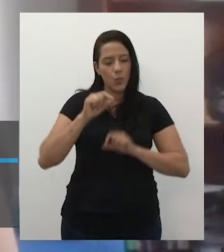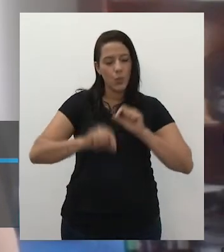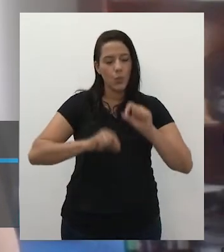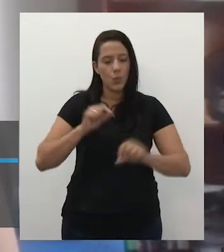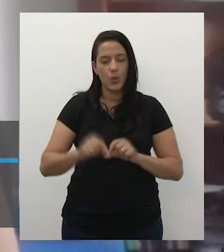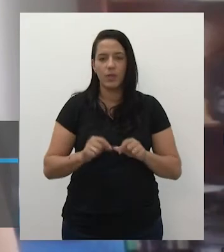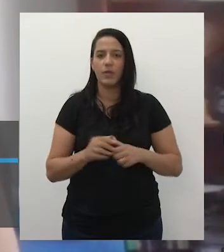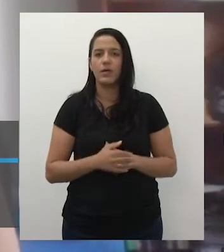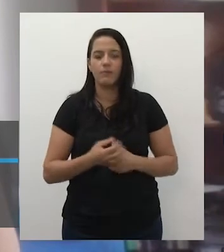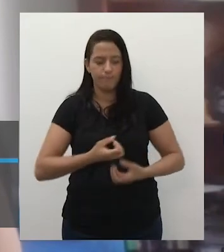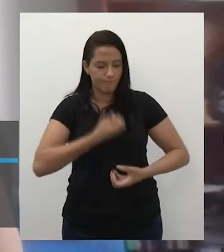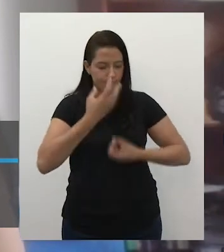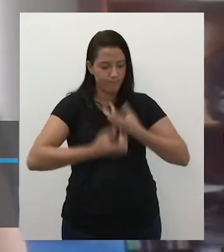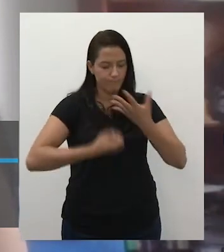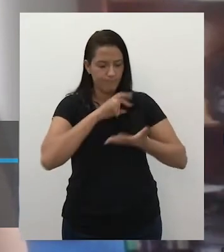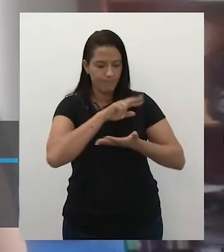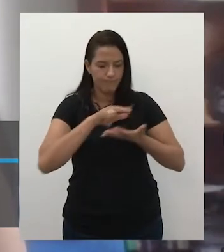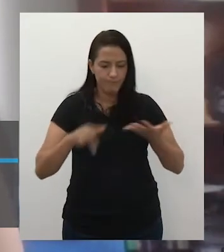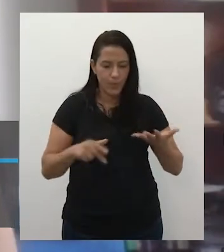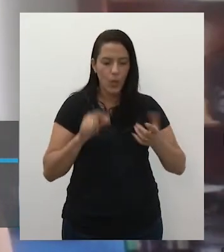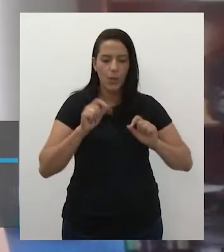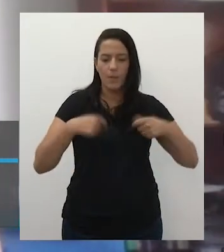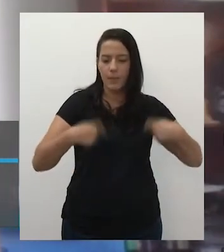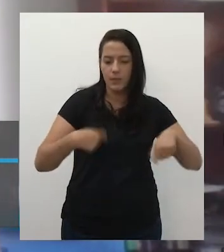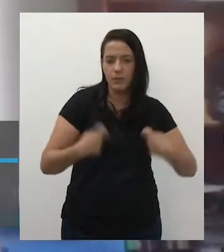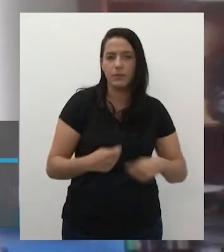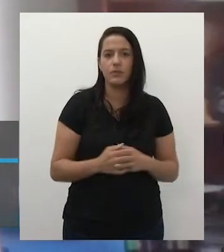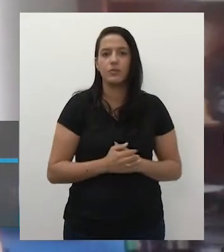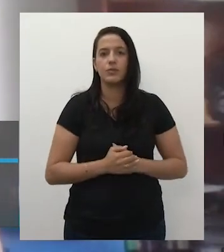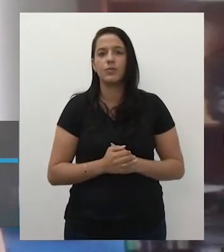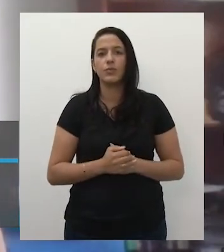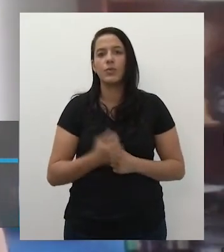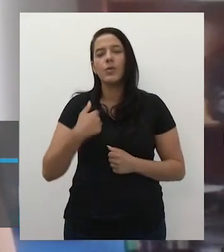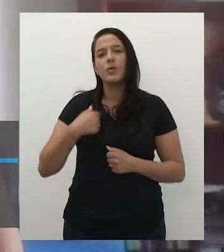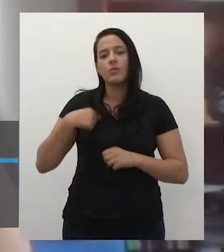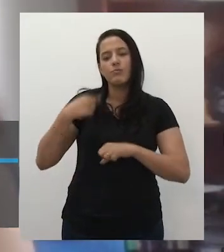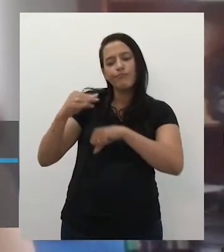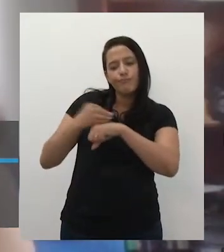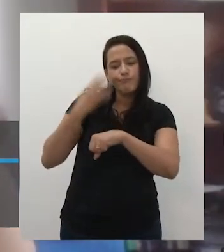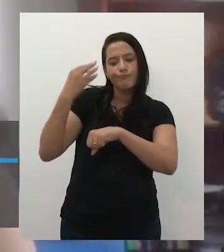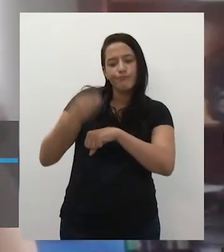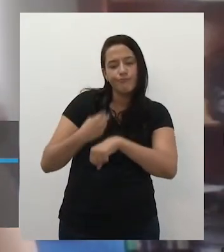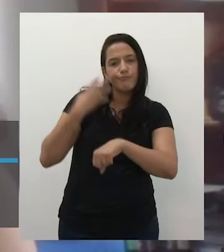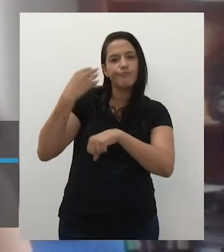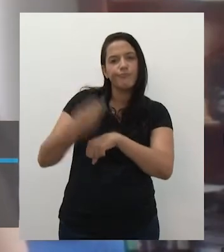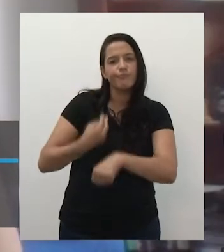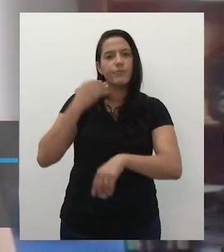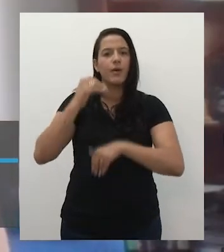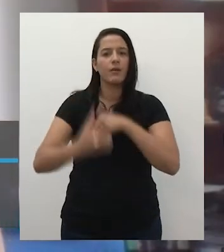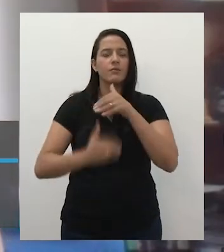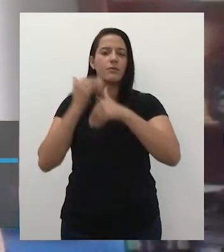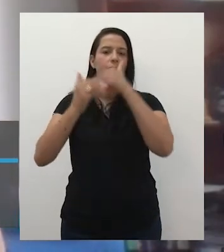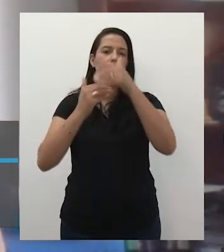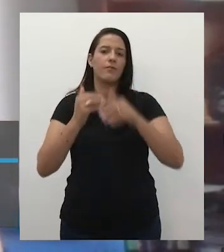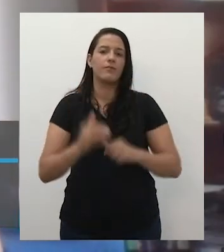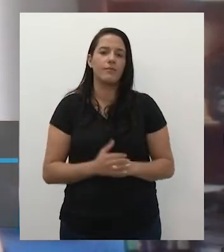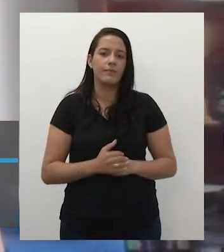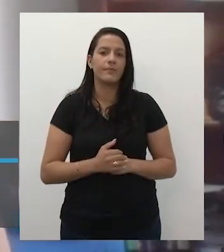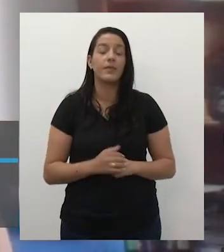da gente. Comenta um pouquinho para nós, Ana, essa questão. Nossa, muito legal, muito rica